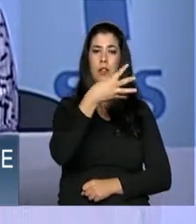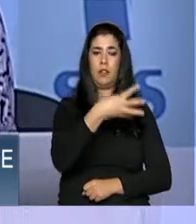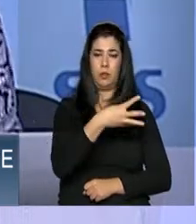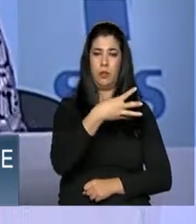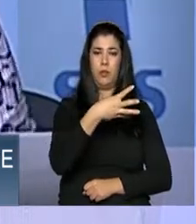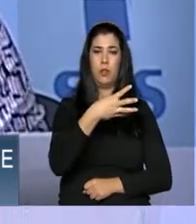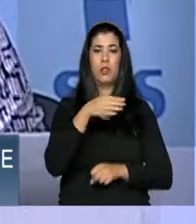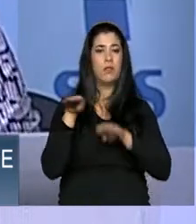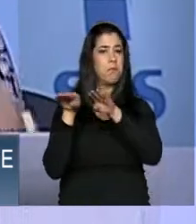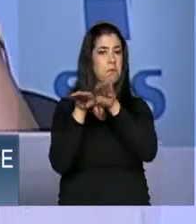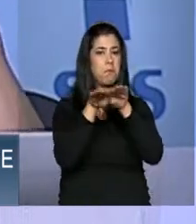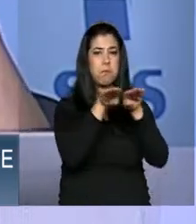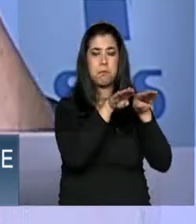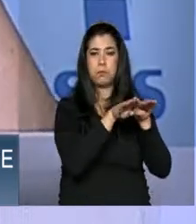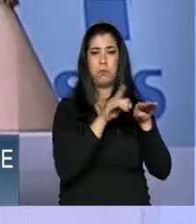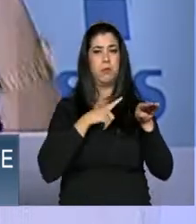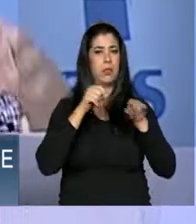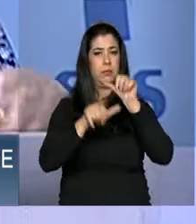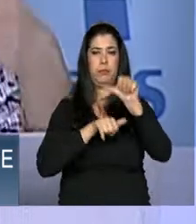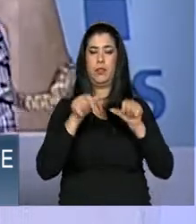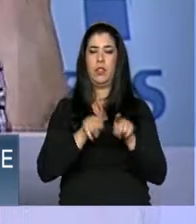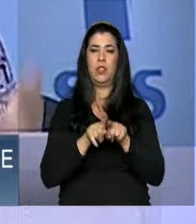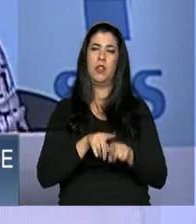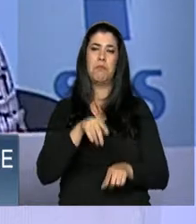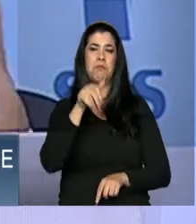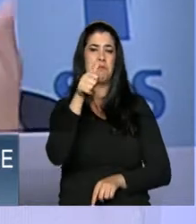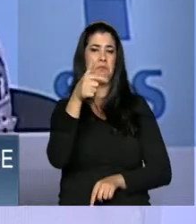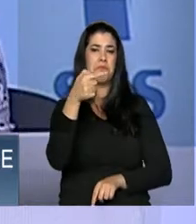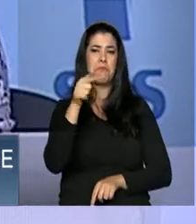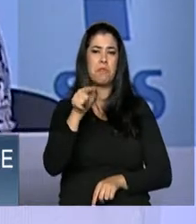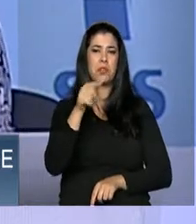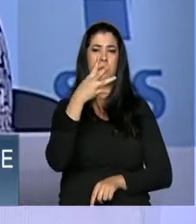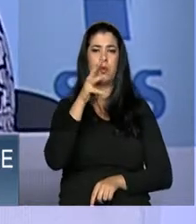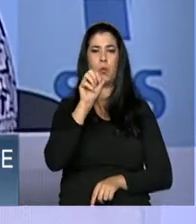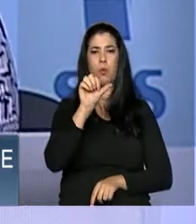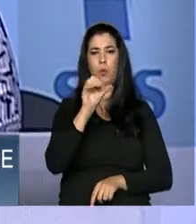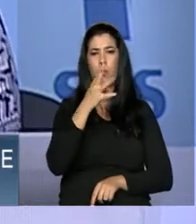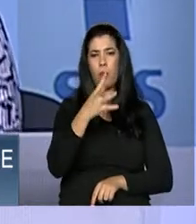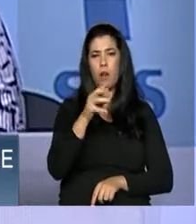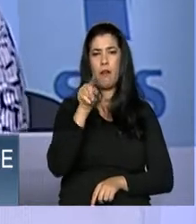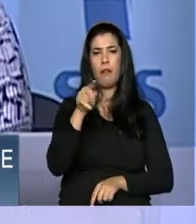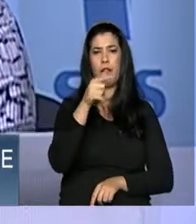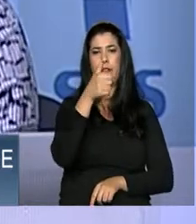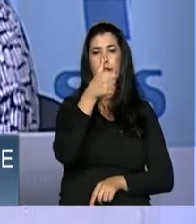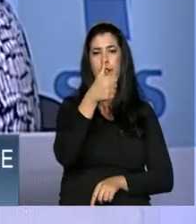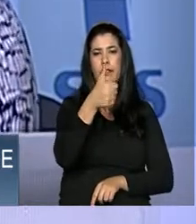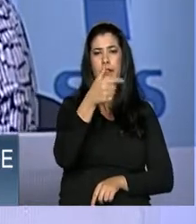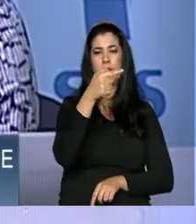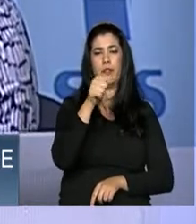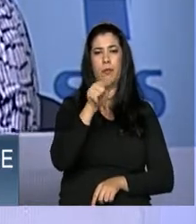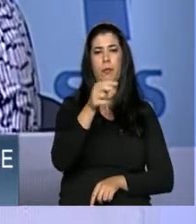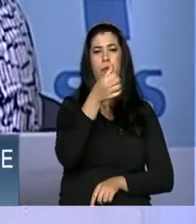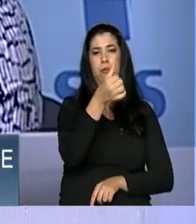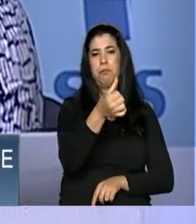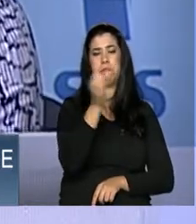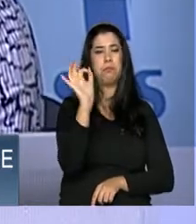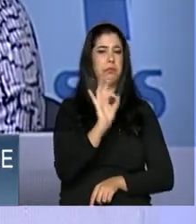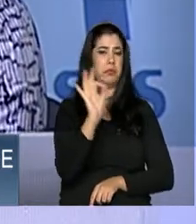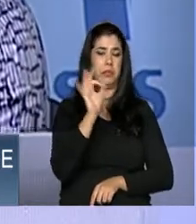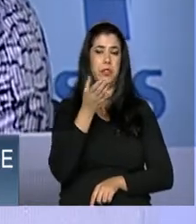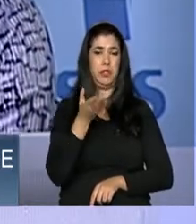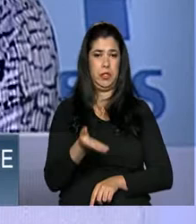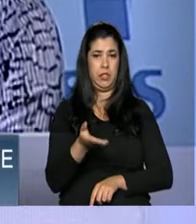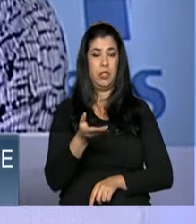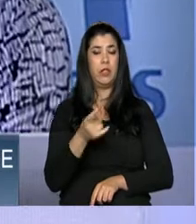crescimento. Ficamos estável, né? 17,4, 17,5, 17,6. Lembrando que esse é